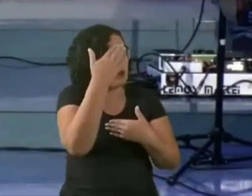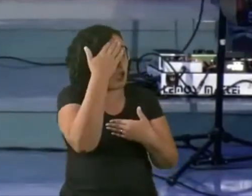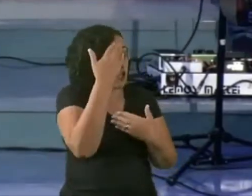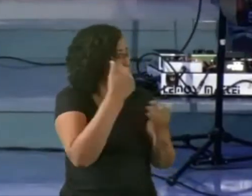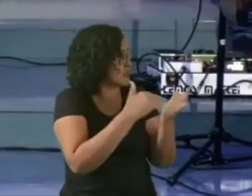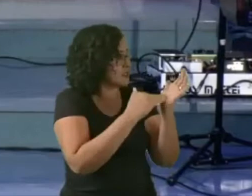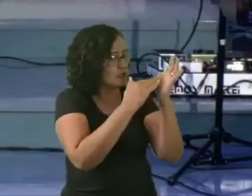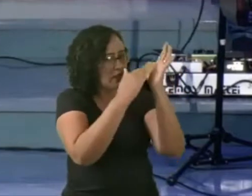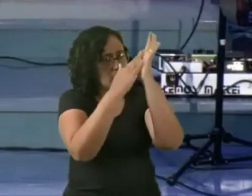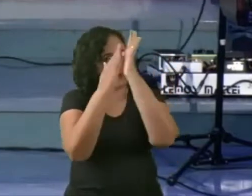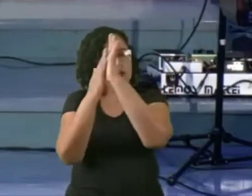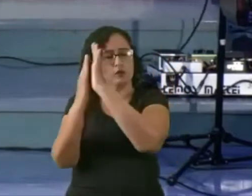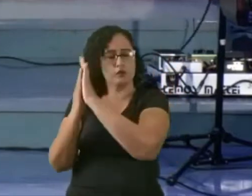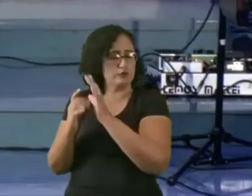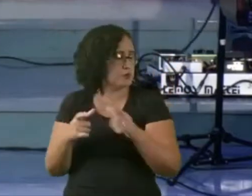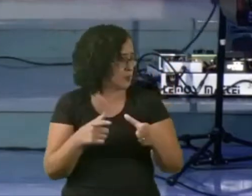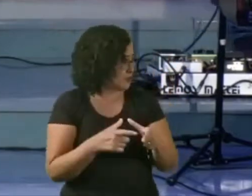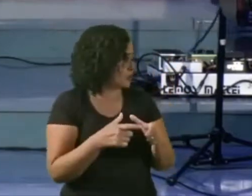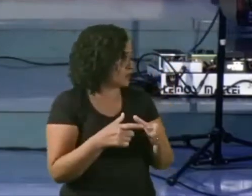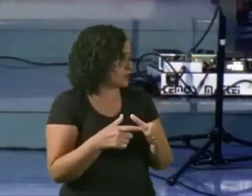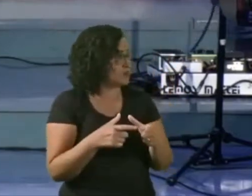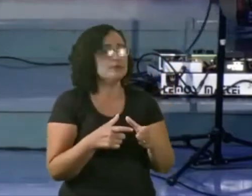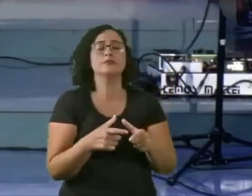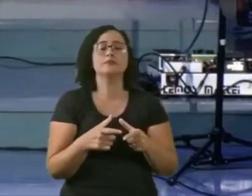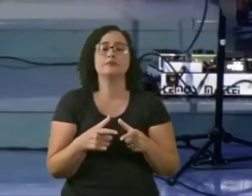que nos